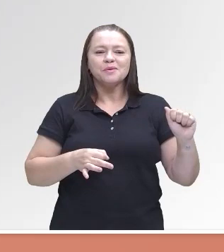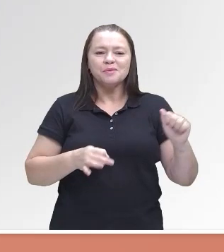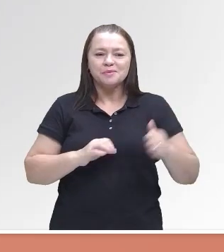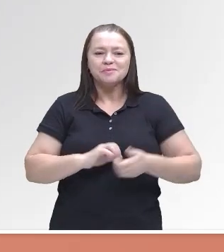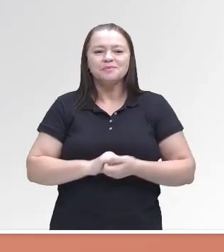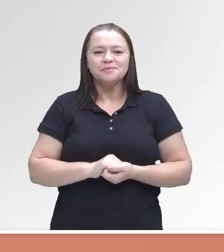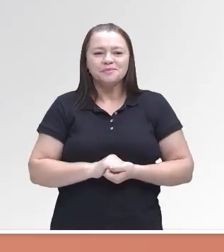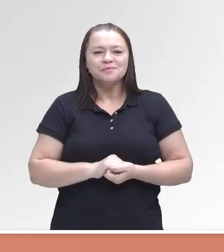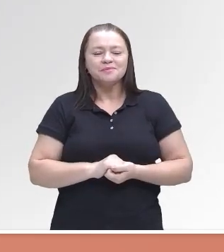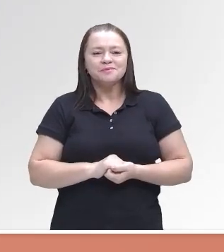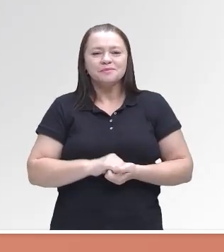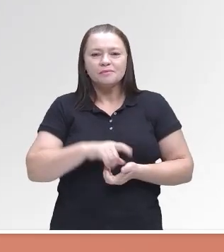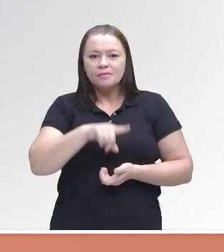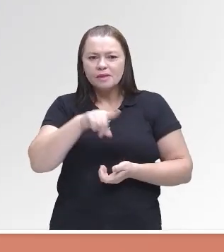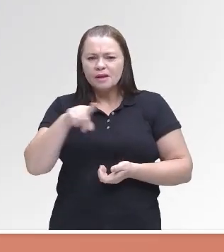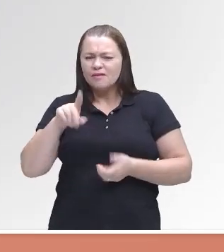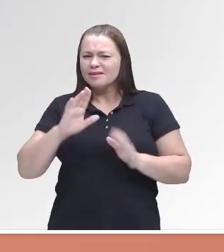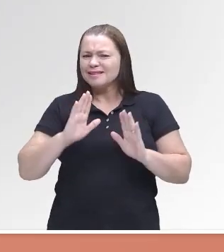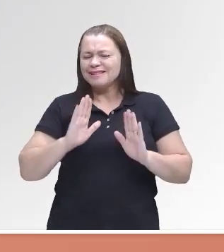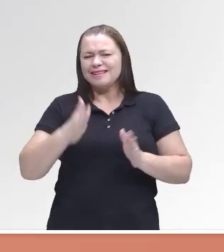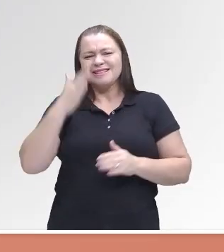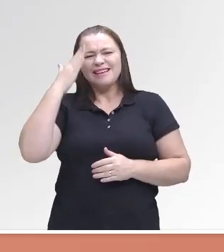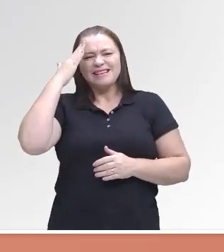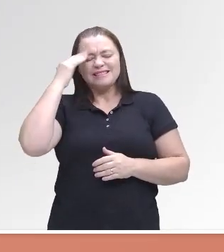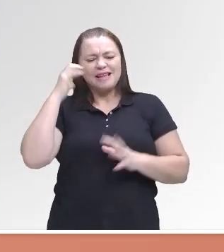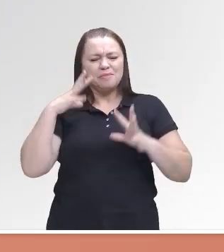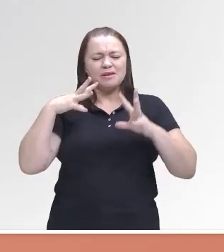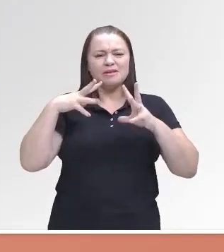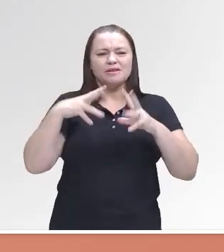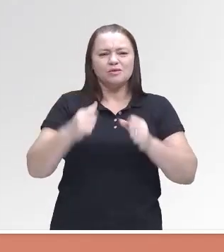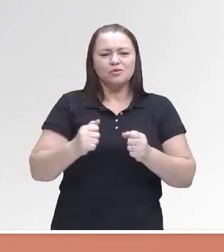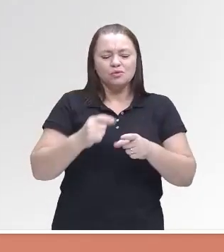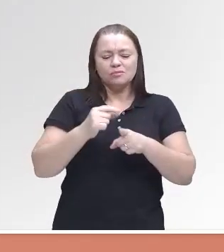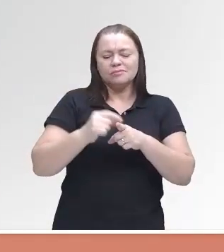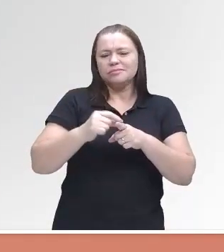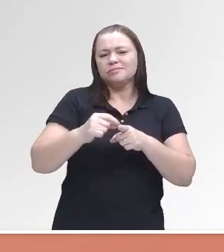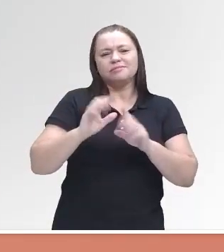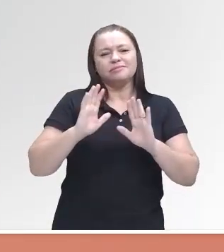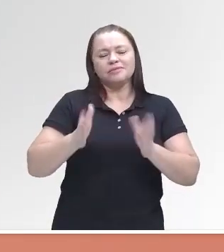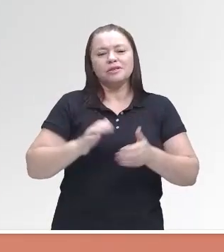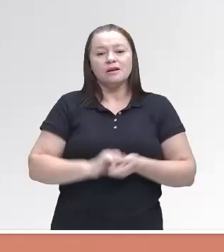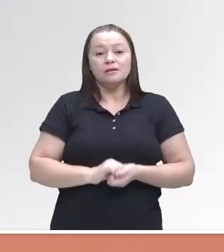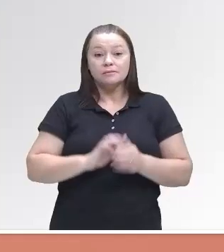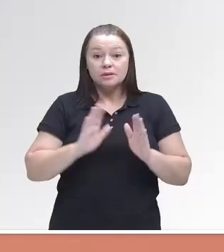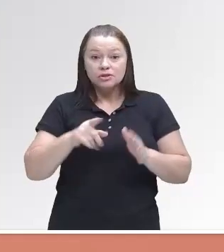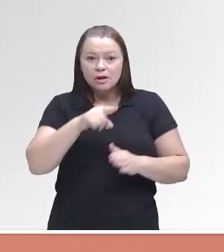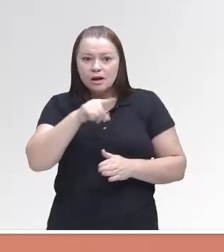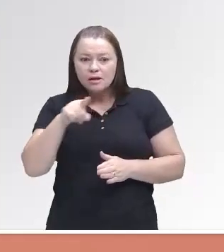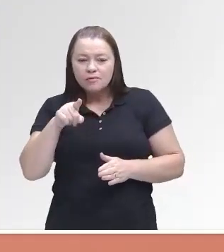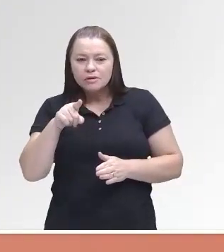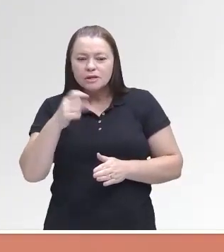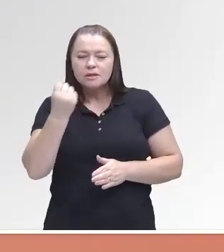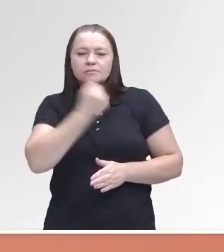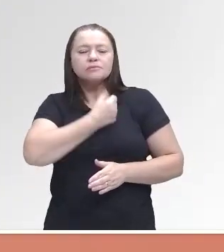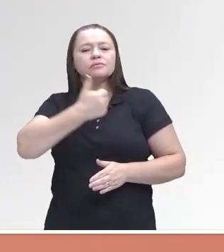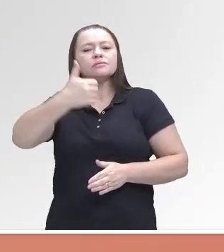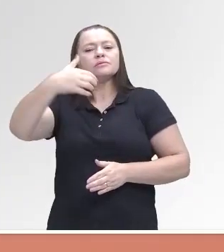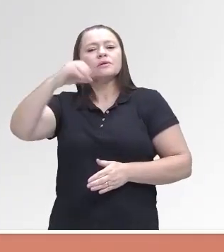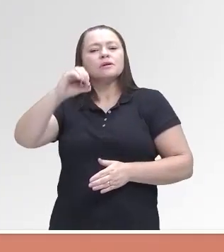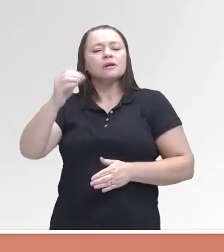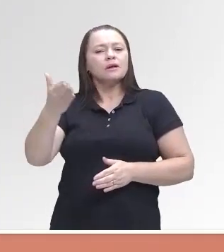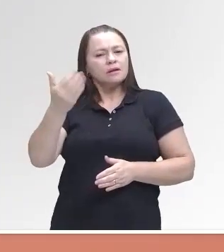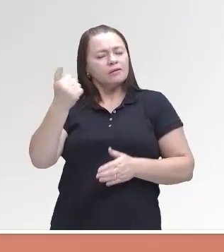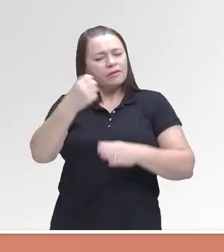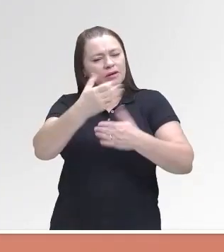Acertou! Ah, vocês já estão nota 10 em classificação silábica. Já que vocês estão nota 10, vem me ajudar aqui no resumo